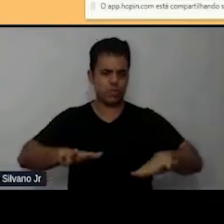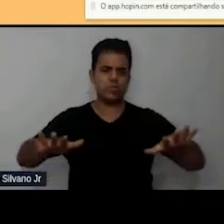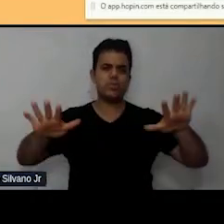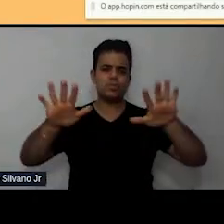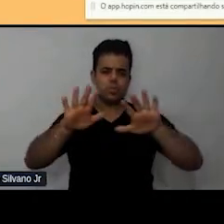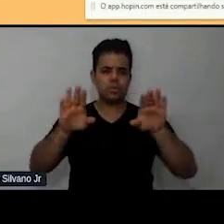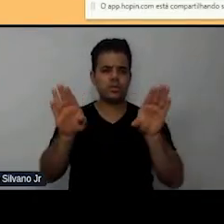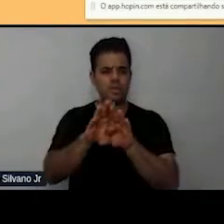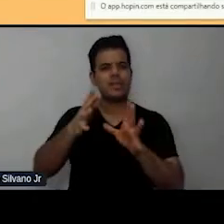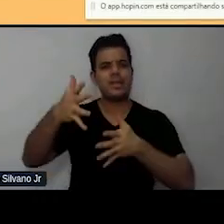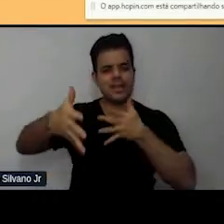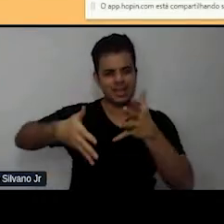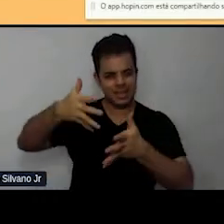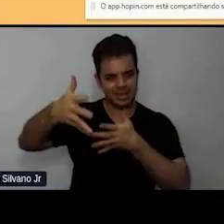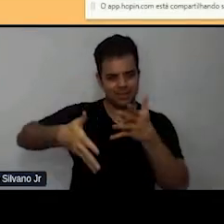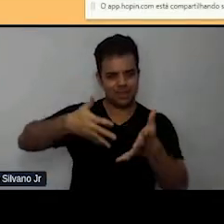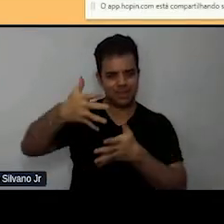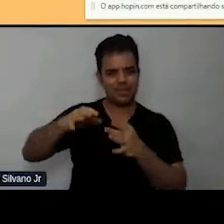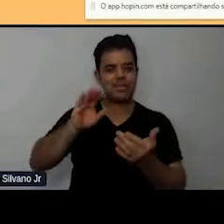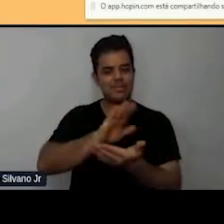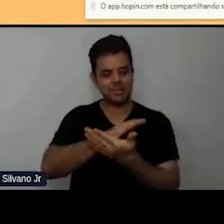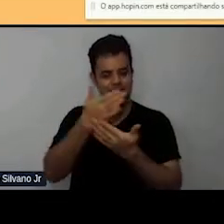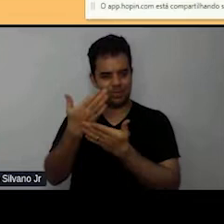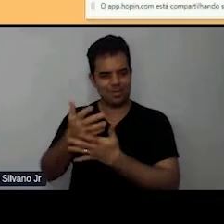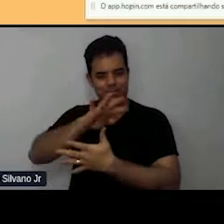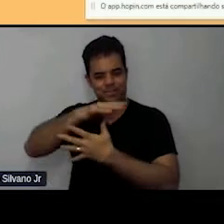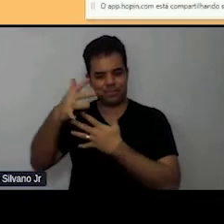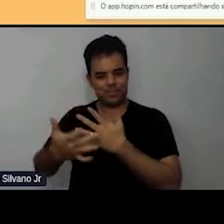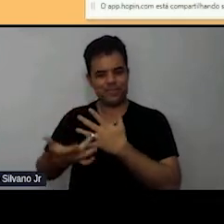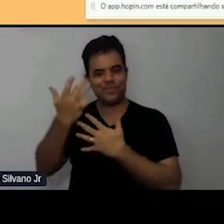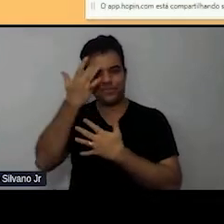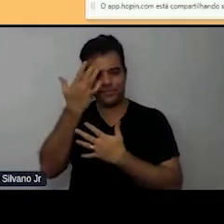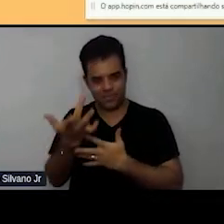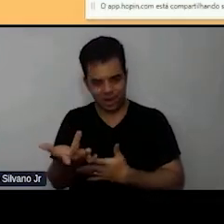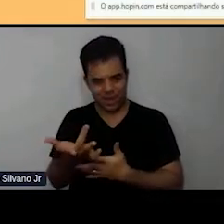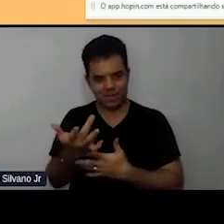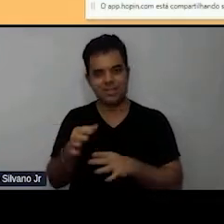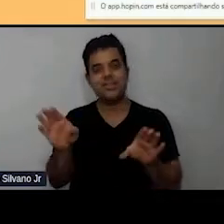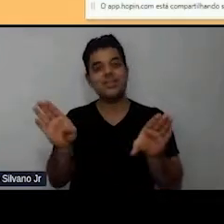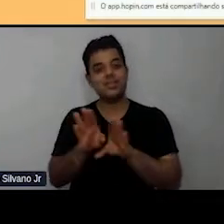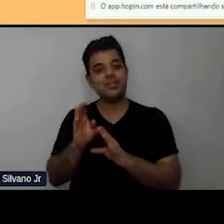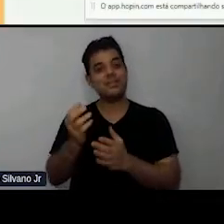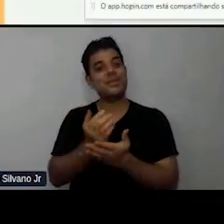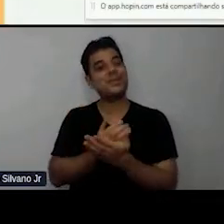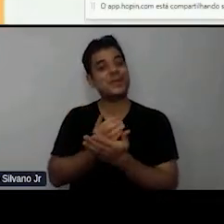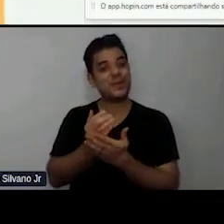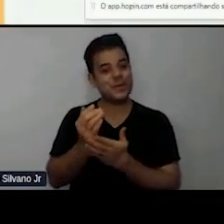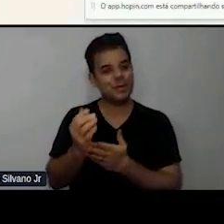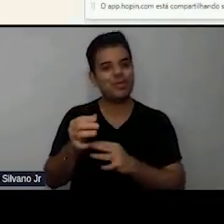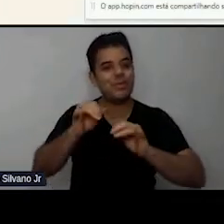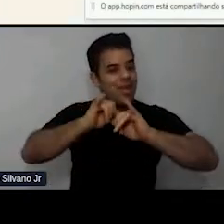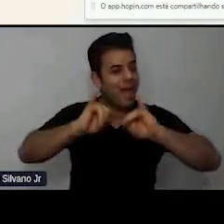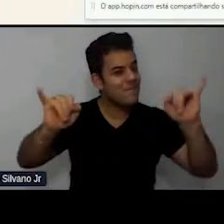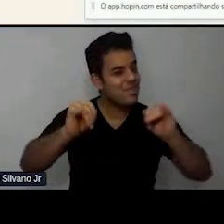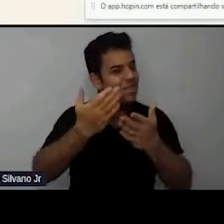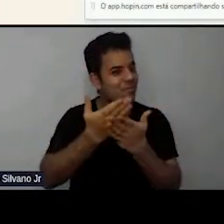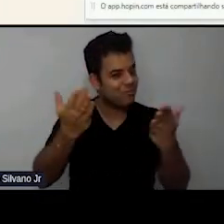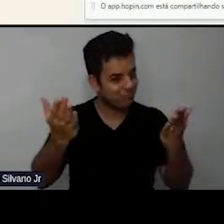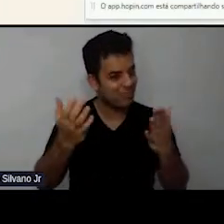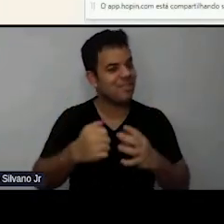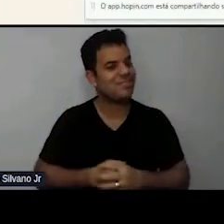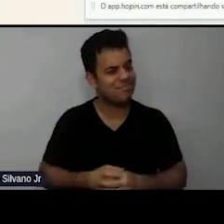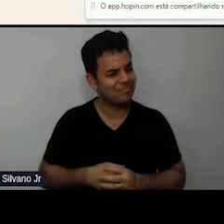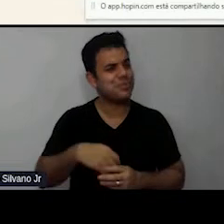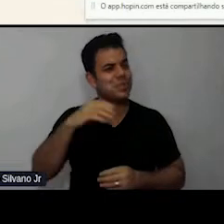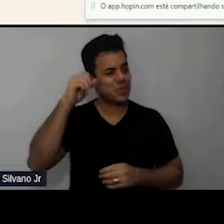pessoal de Libras traduzir. E já vou começando com uma má notícia,